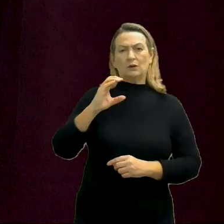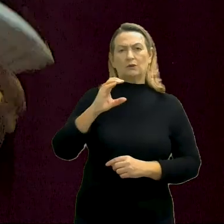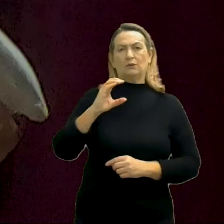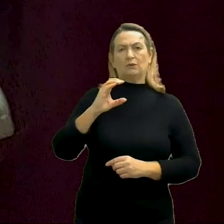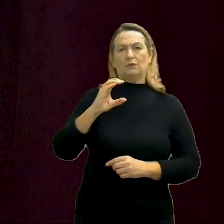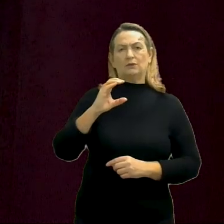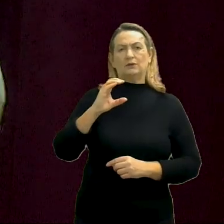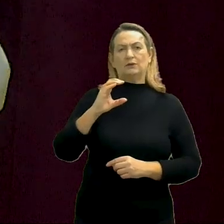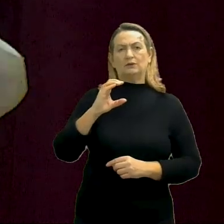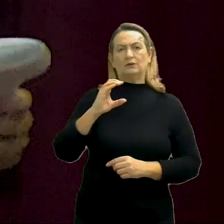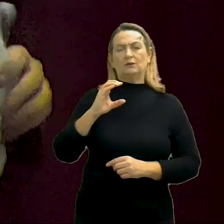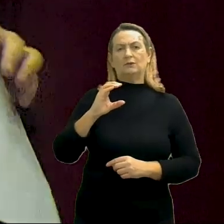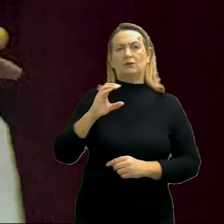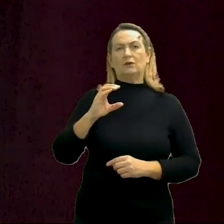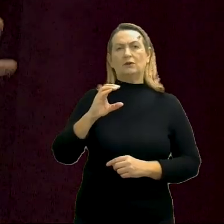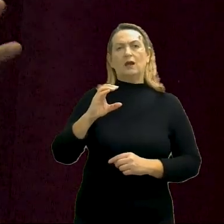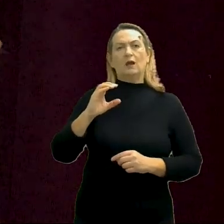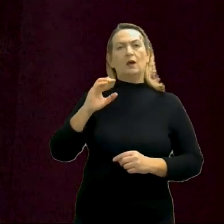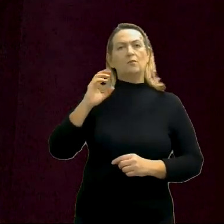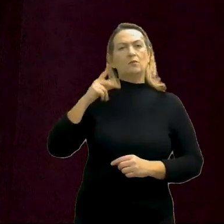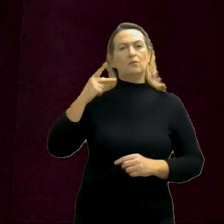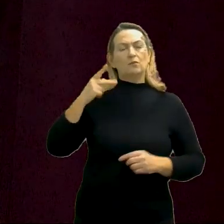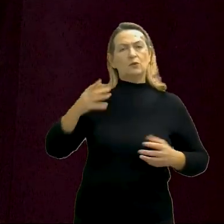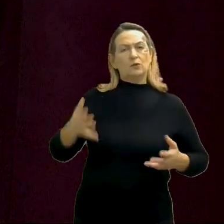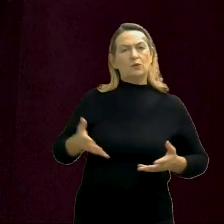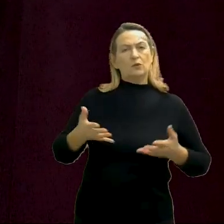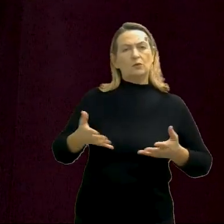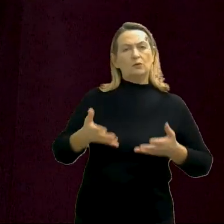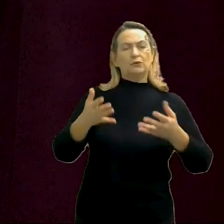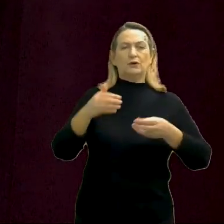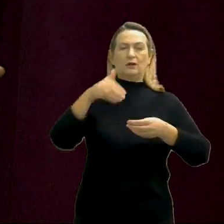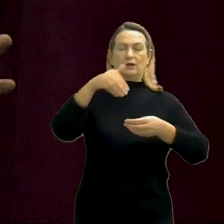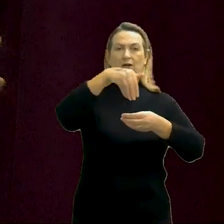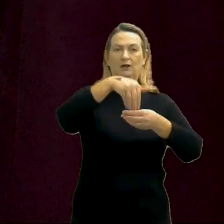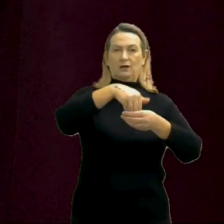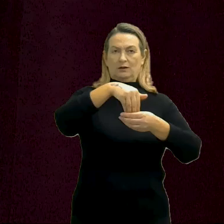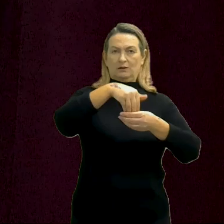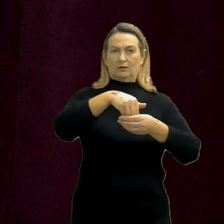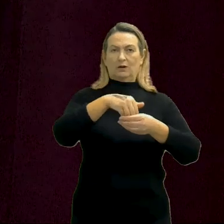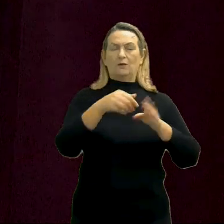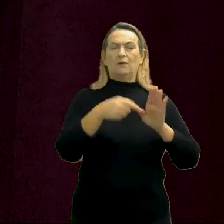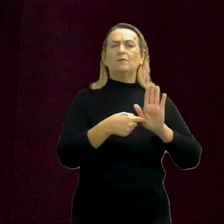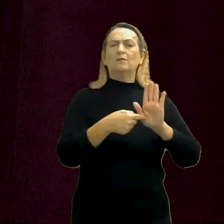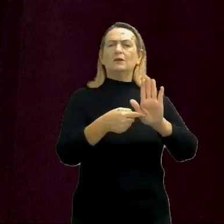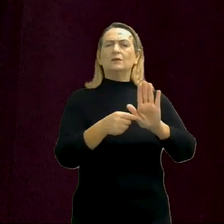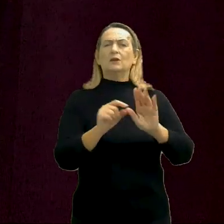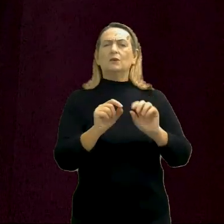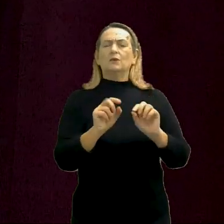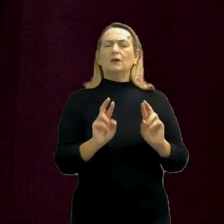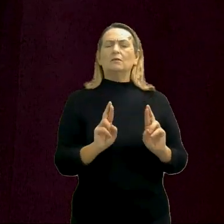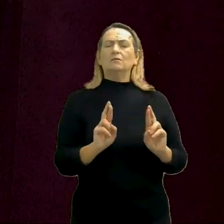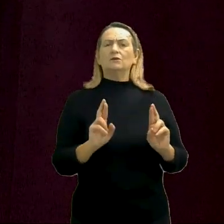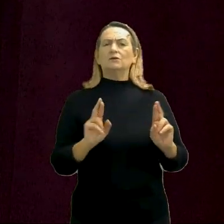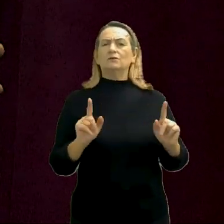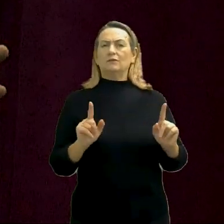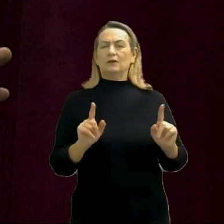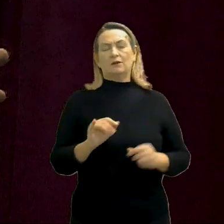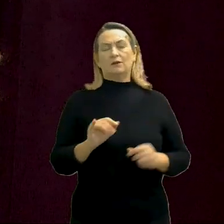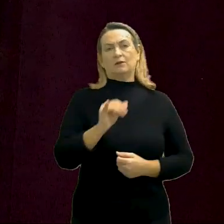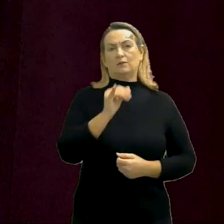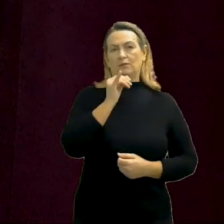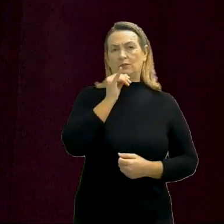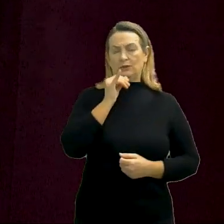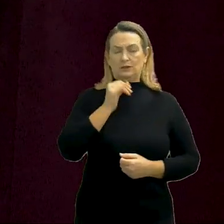vamos começar por ali né apresentar de repente para quem está nos assistindo a diferença eh até na no Ministério